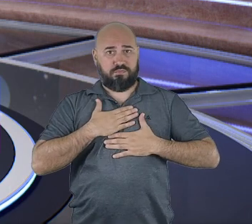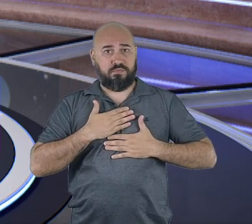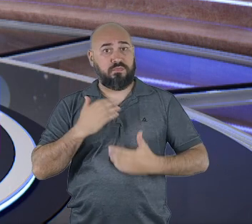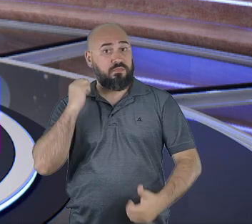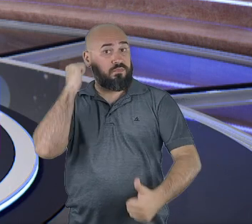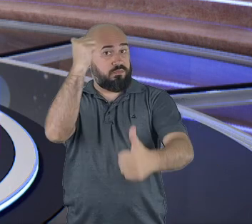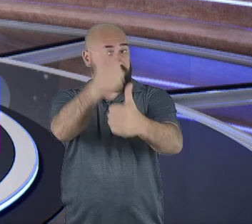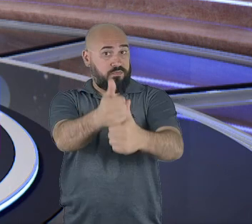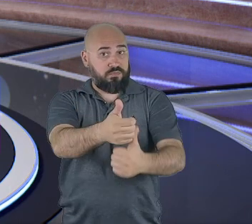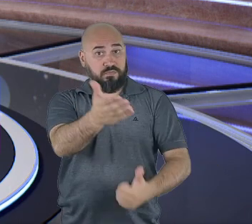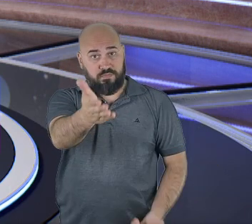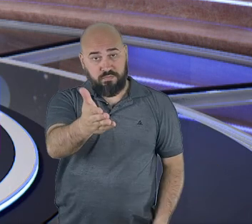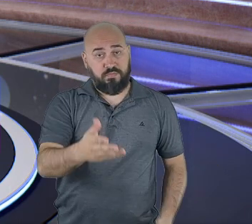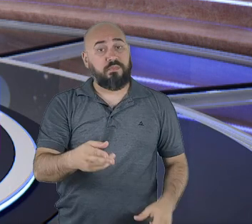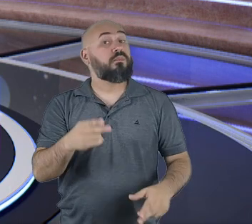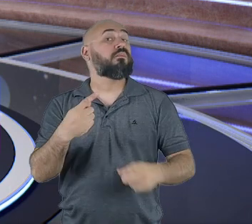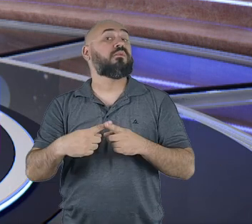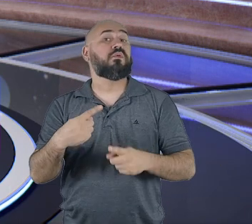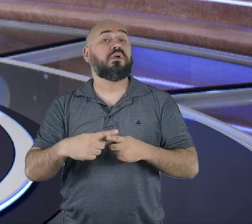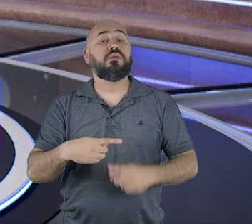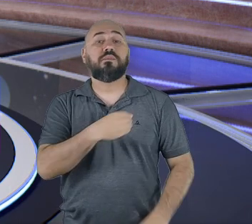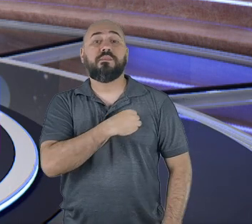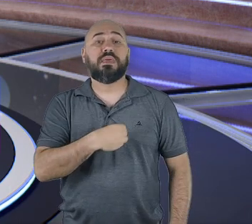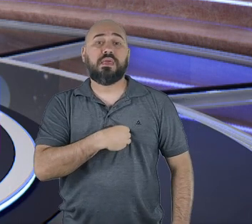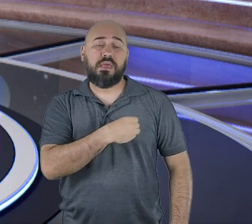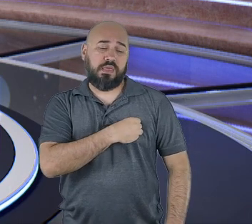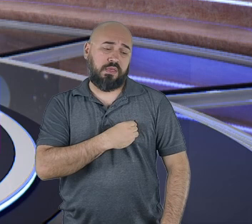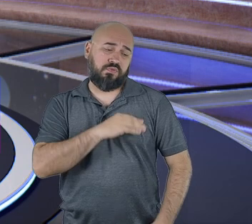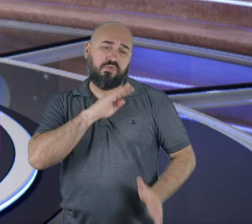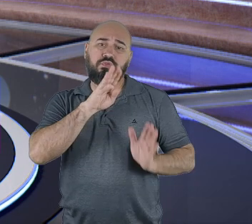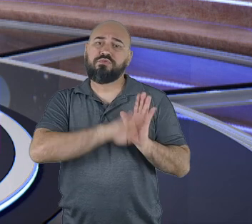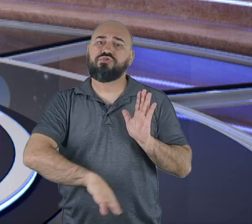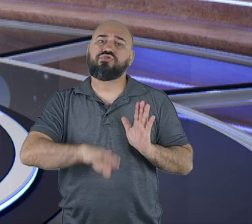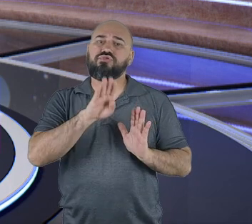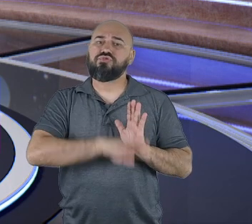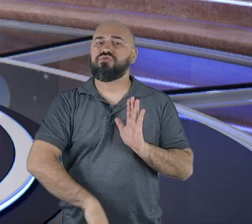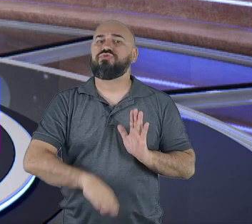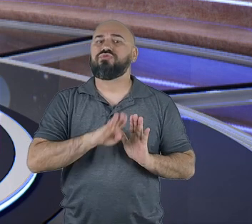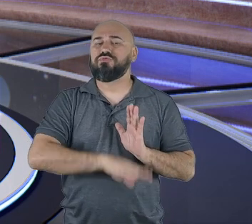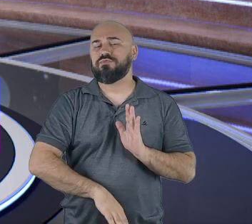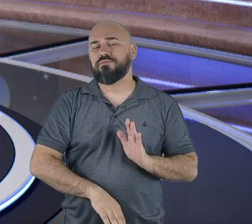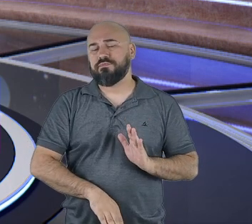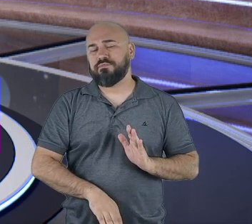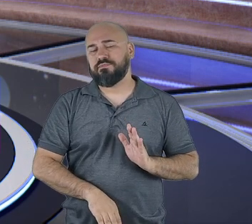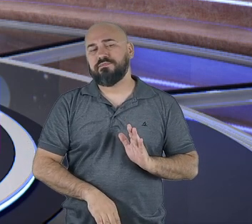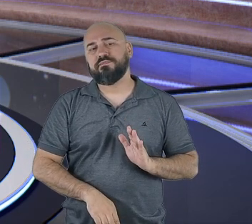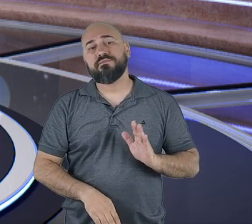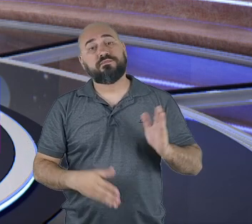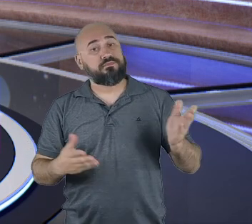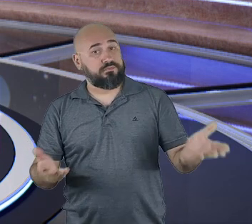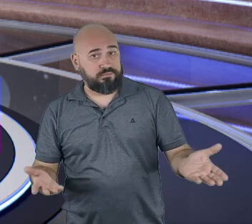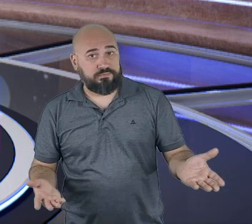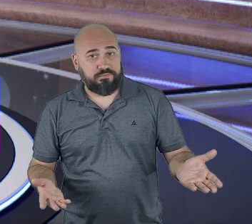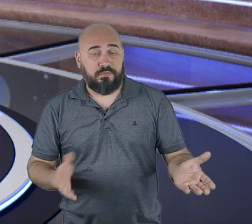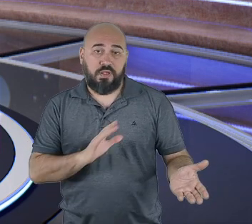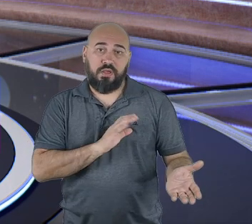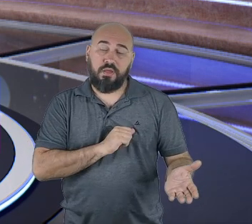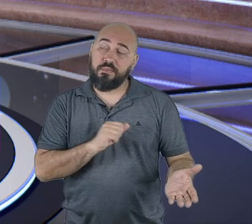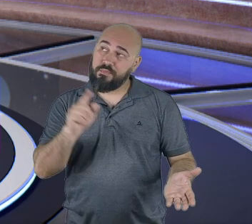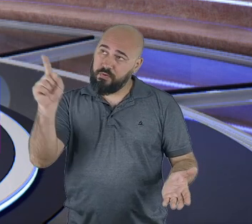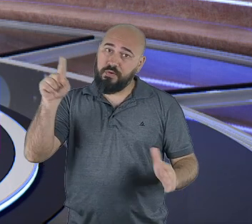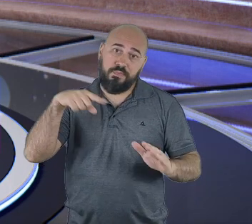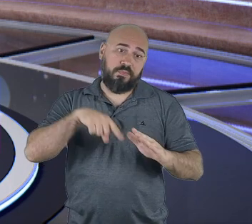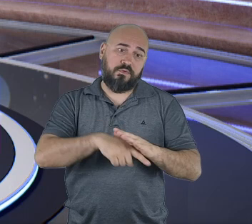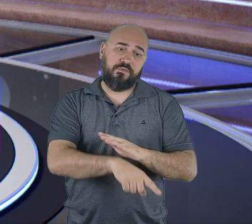lugar para remover os pecados que temos sobre os ombros. E tudo isso por causa do seu